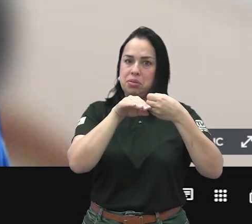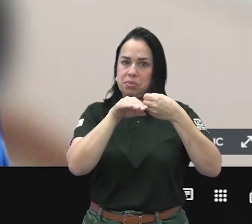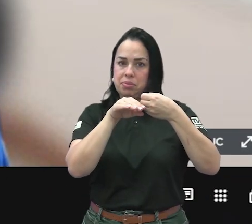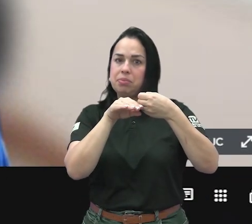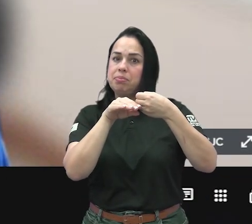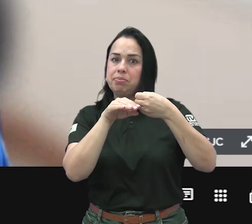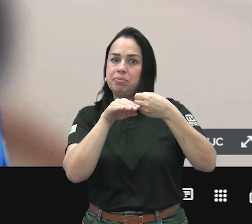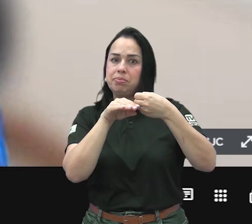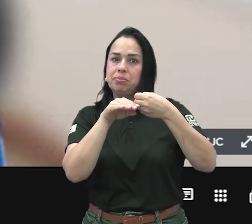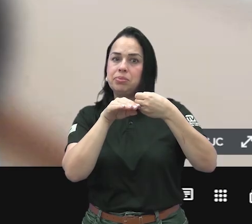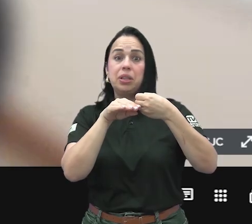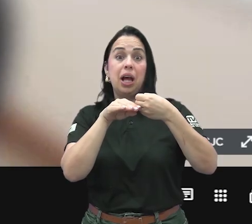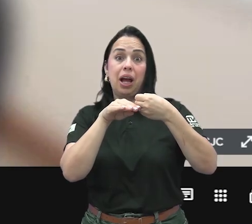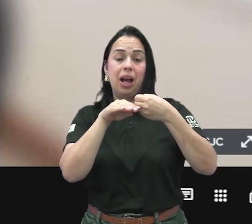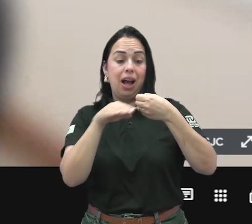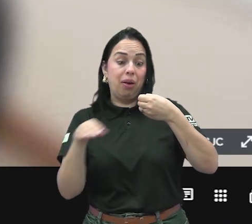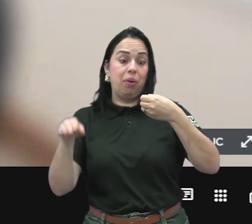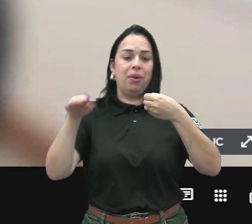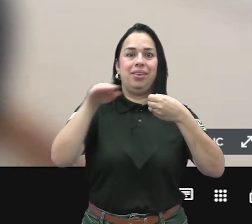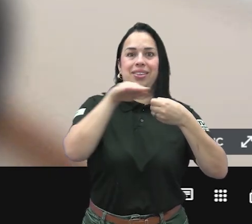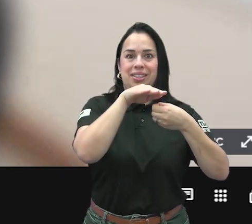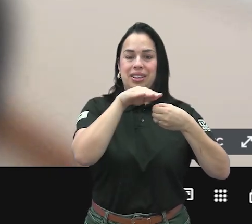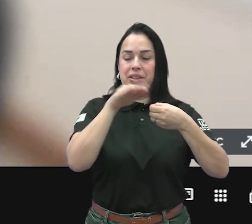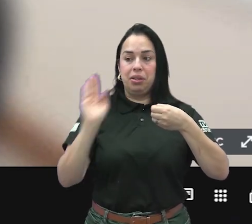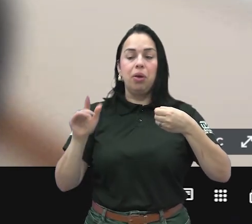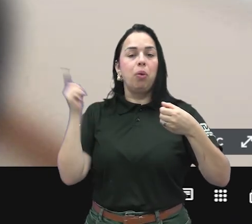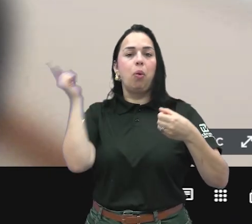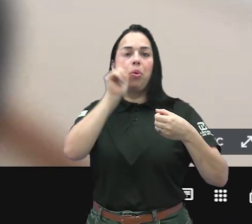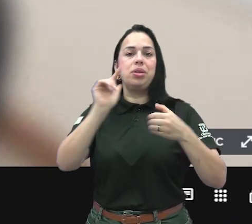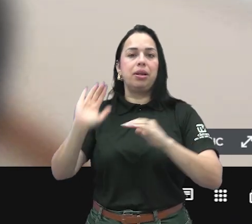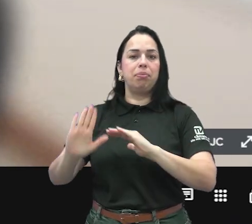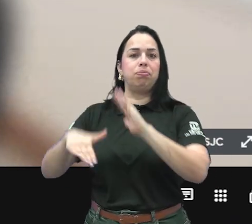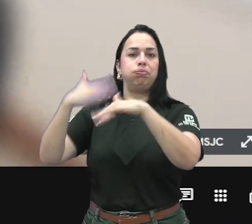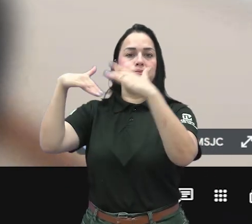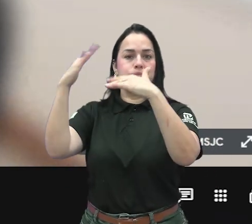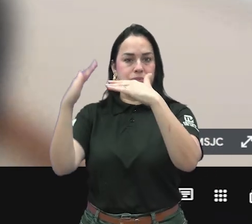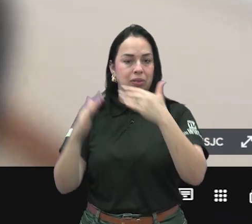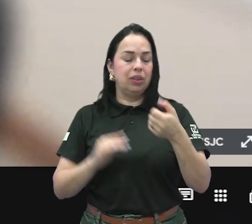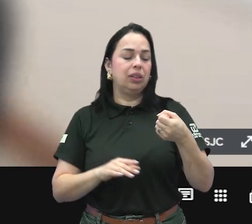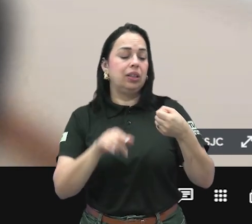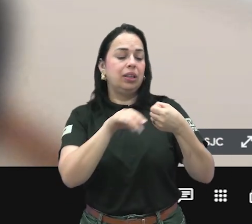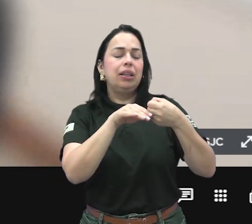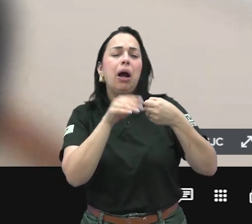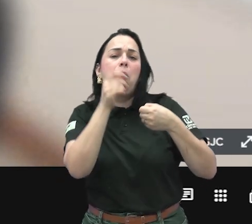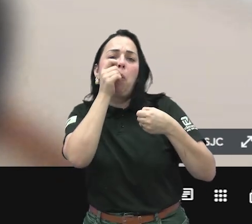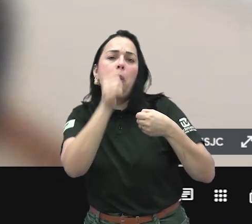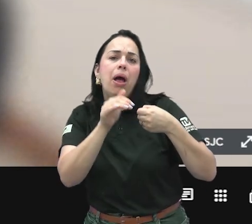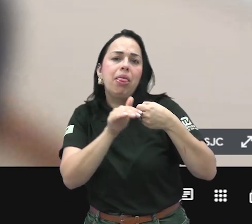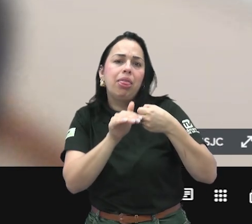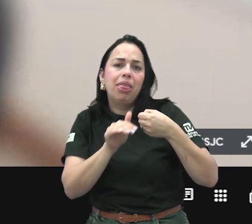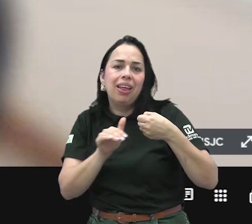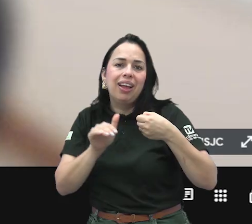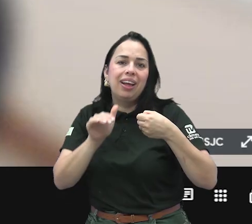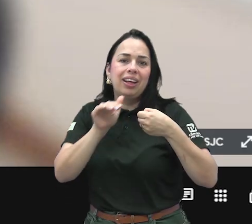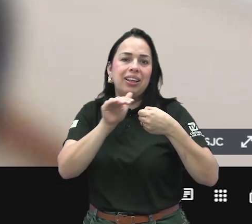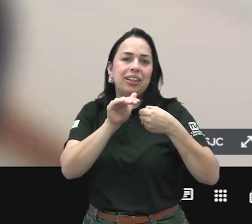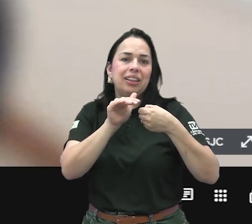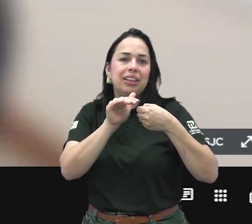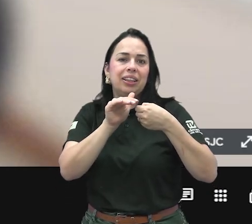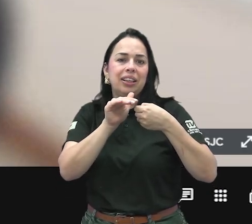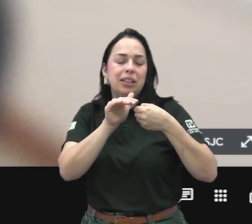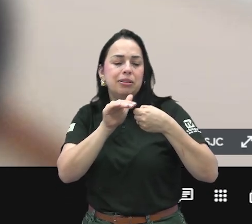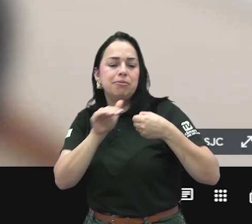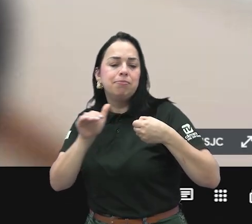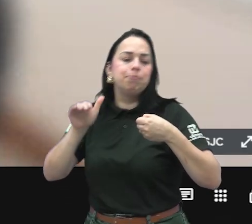médio desenvolvimento humano para a faixa agora de alto desenvolvimento humano. E está muito próximo de